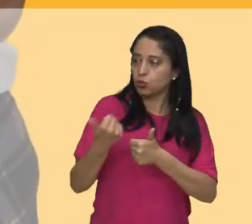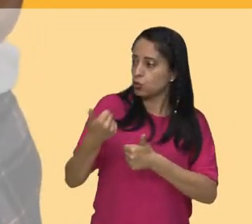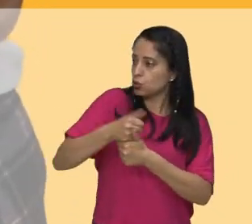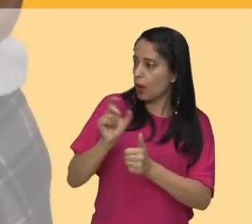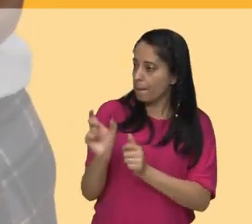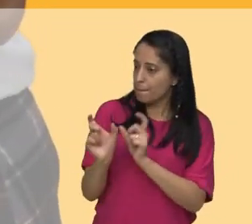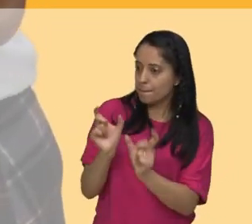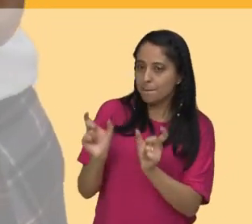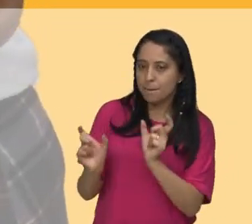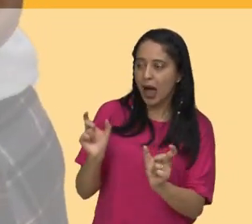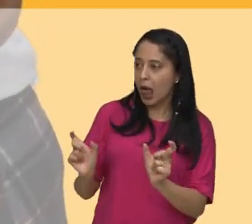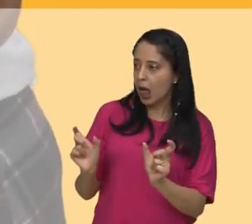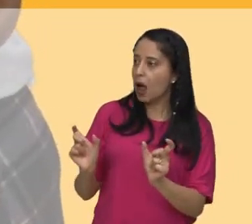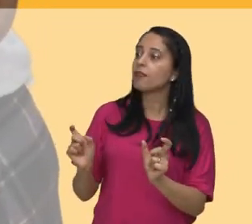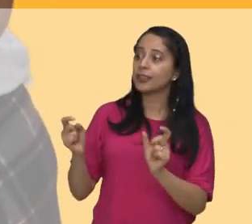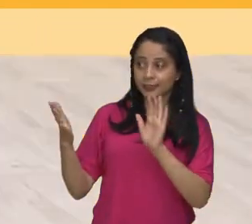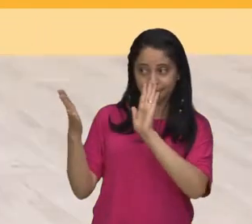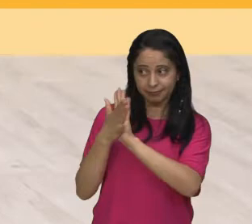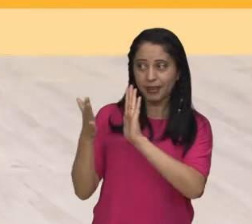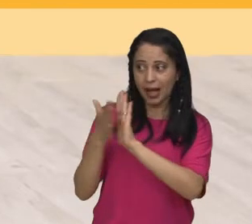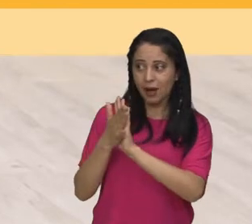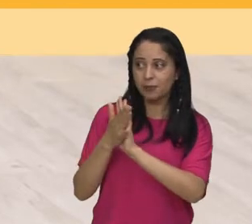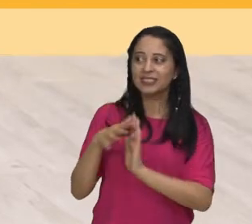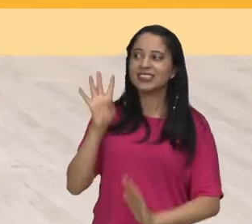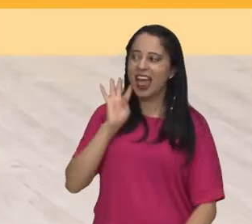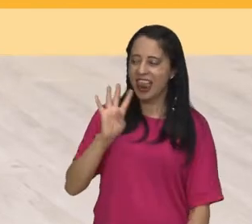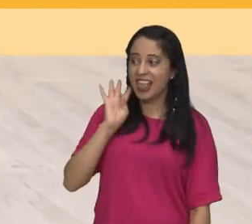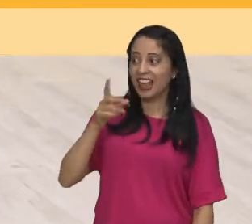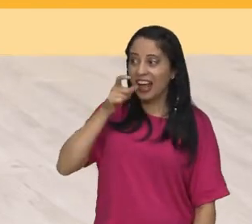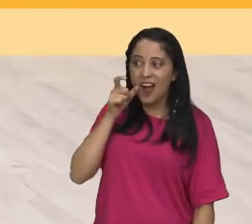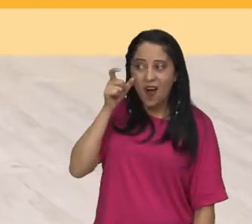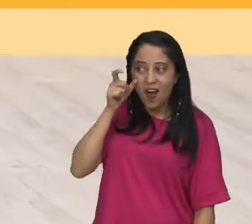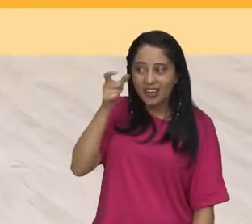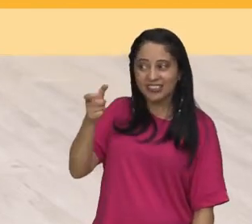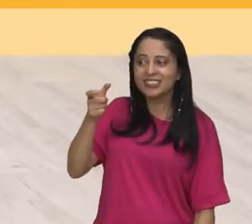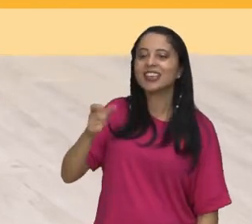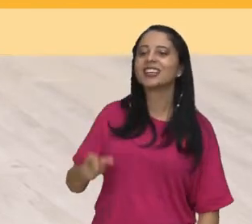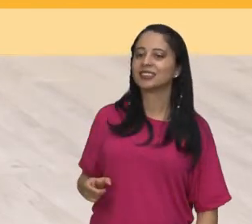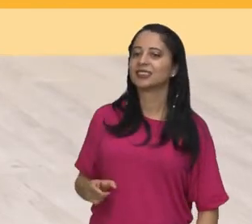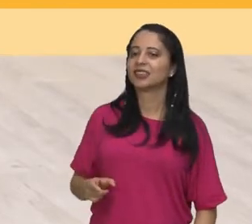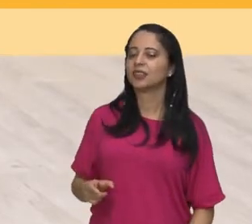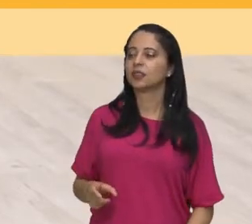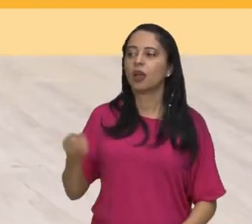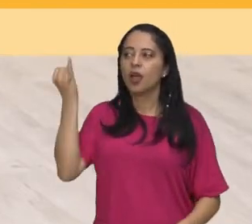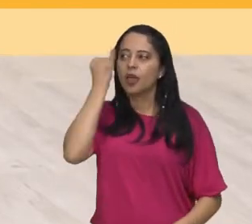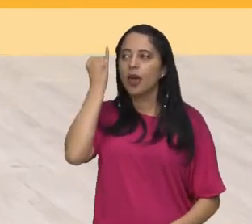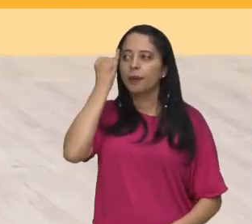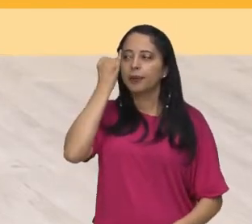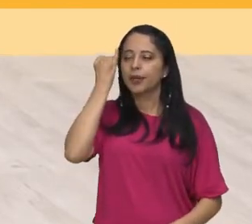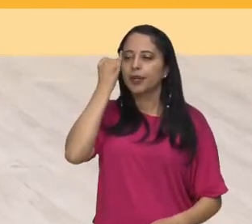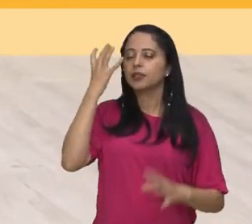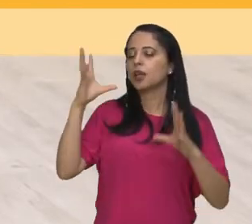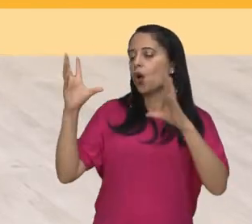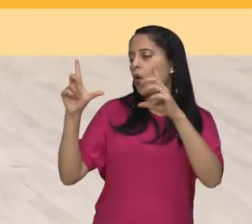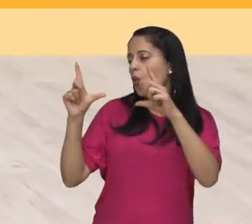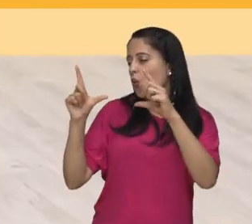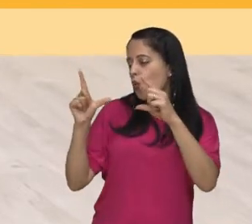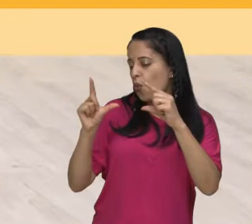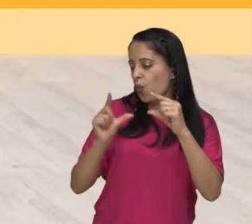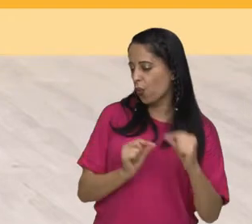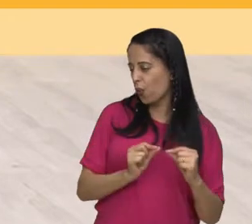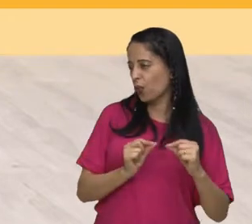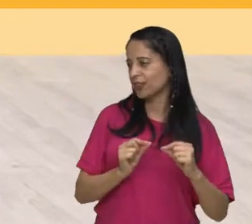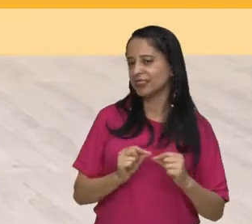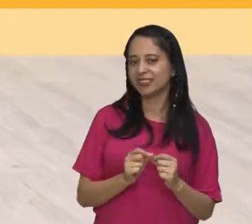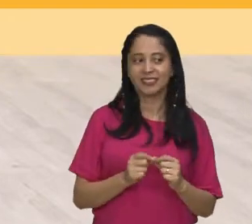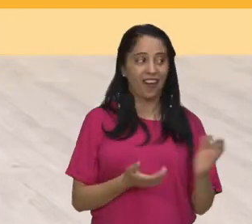por palmas. É muito interessante e faz a preguiça ir embora. Vamos cantar então?